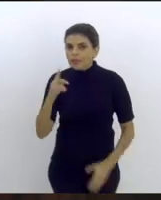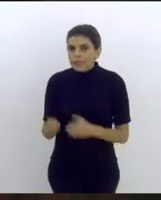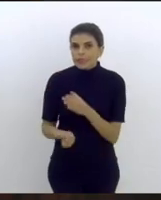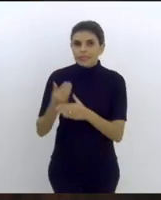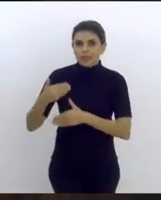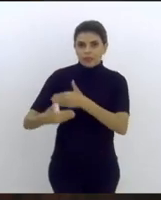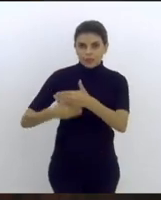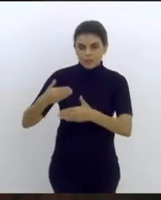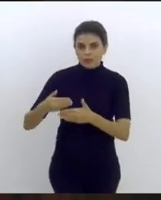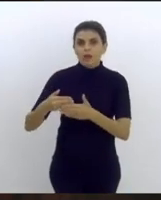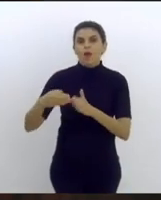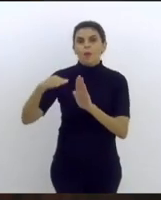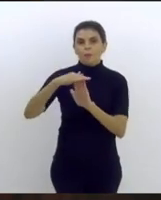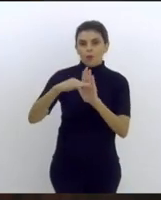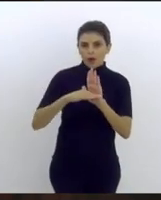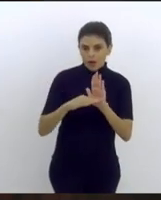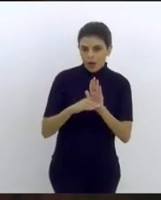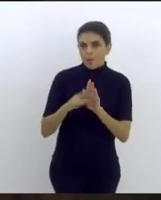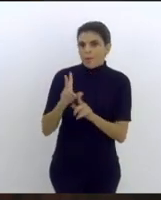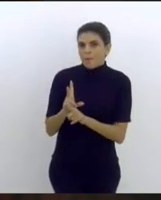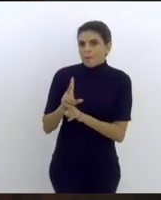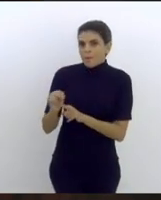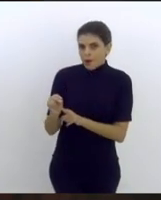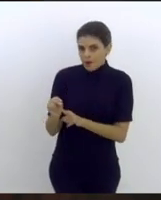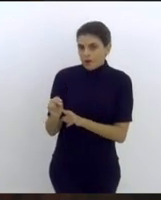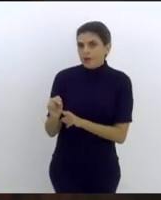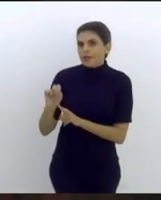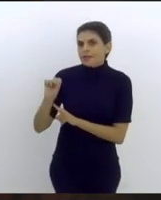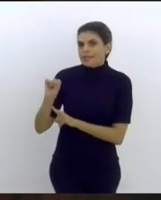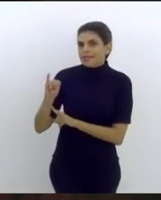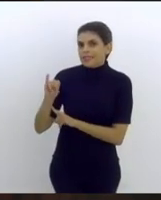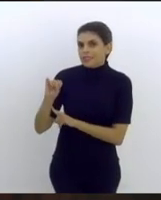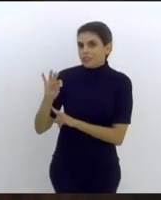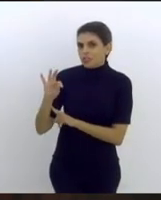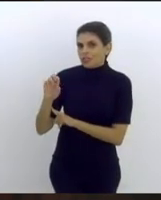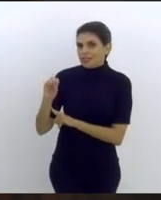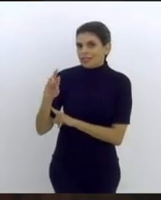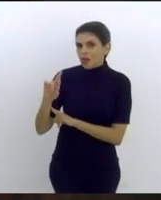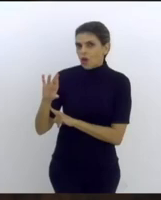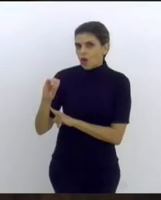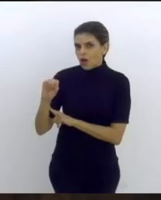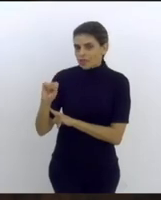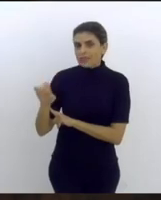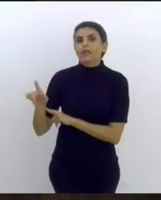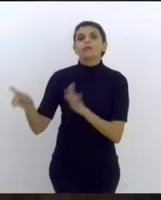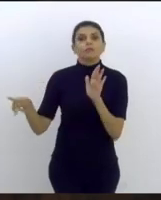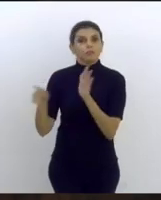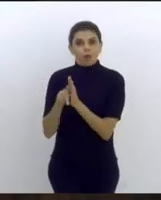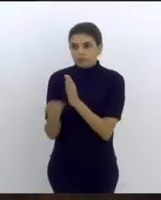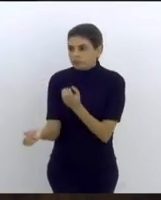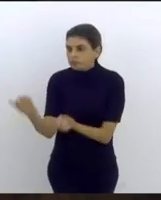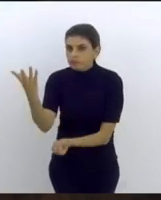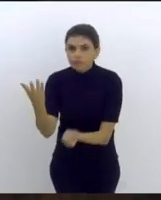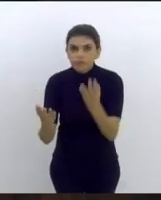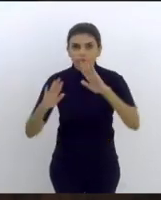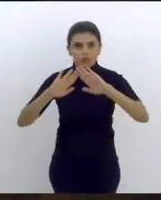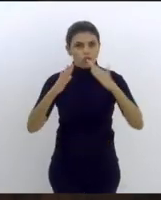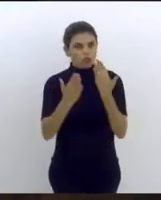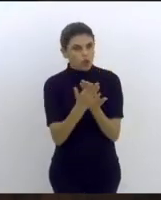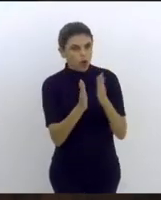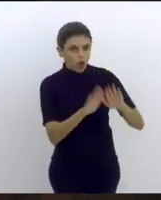criação do programa Estadual de Prevenção e combate assiste cercose a serem implantado em todas as escolas e creches